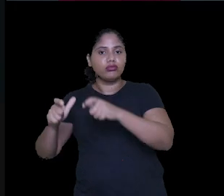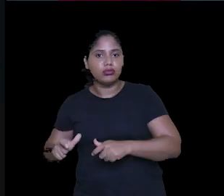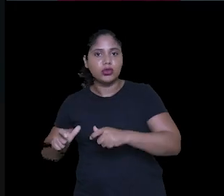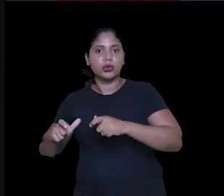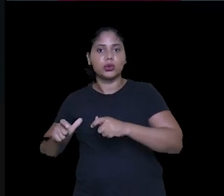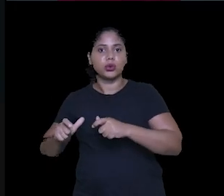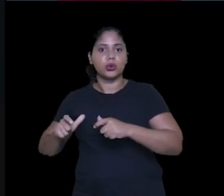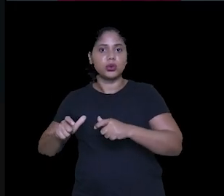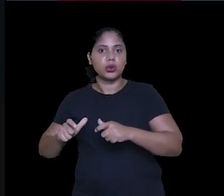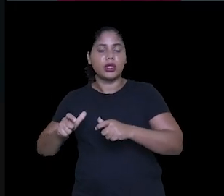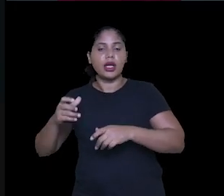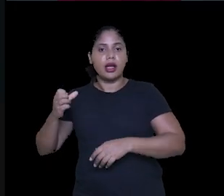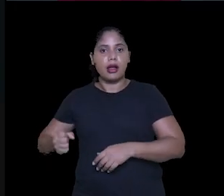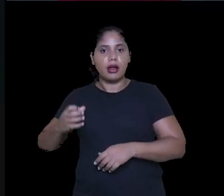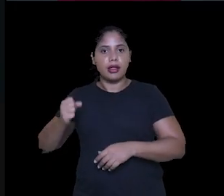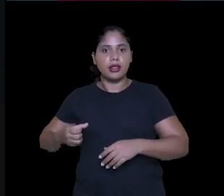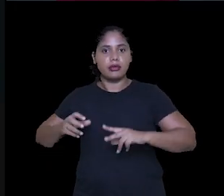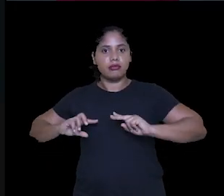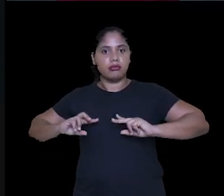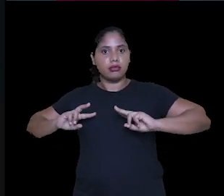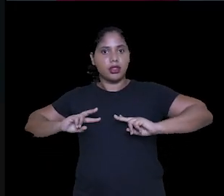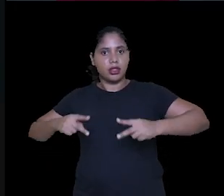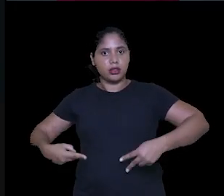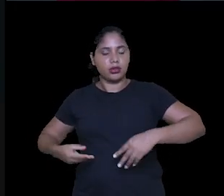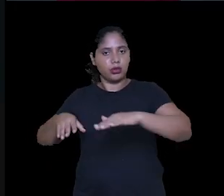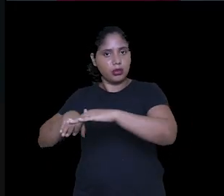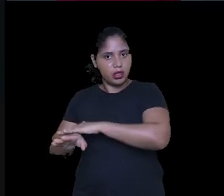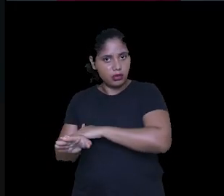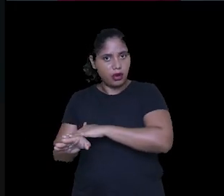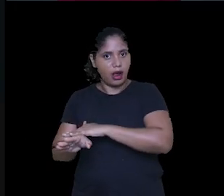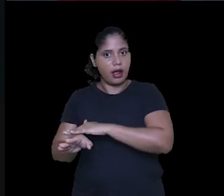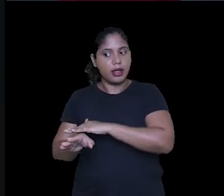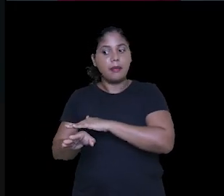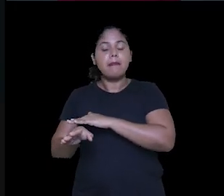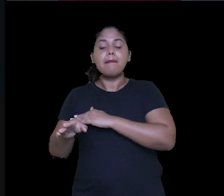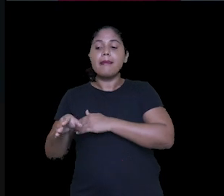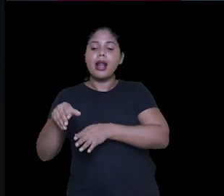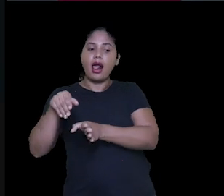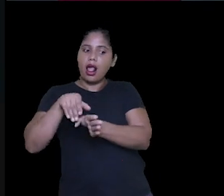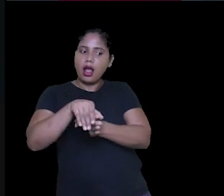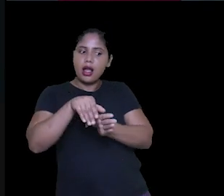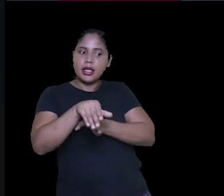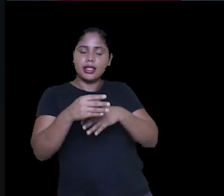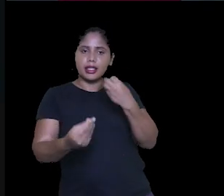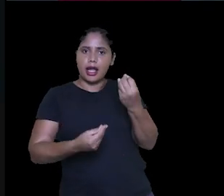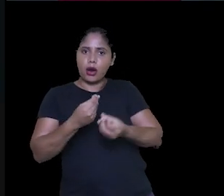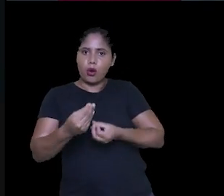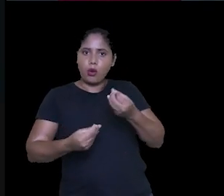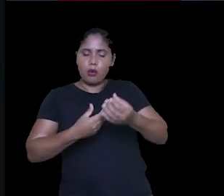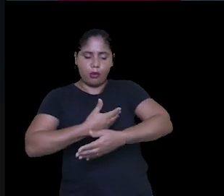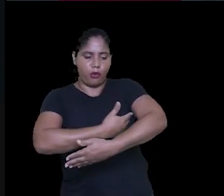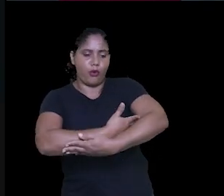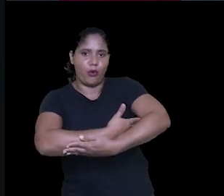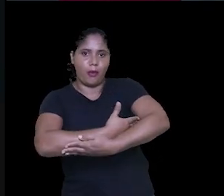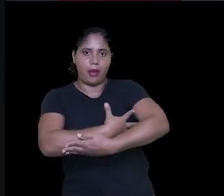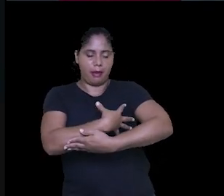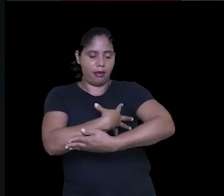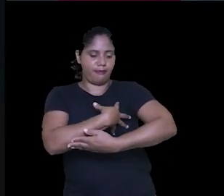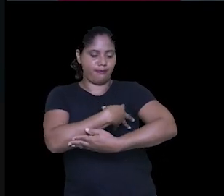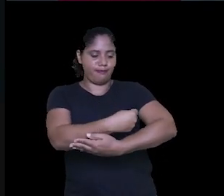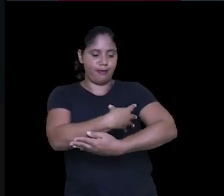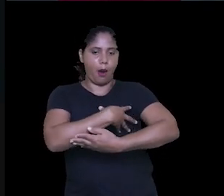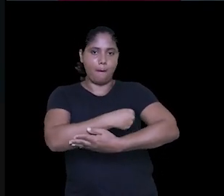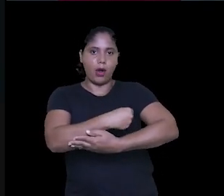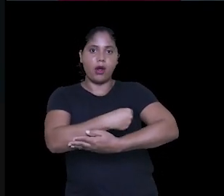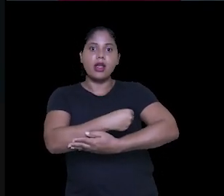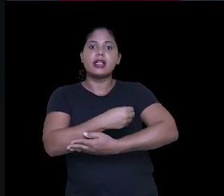imagem de uma pessoa negra amamentando com as orientações que devem ser observadas. Então, a gente tem o corpo